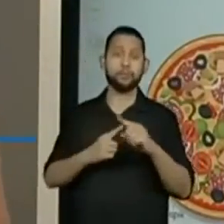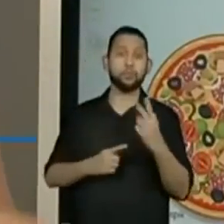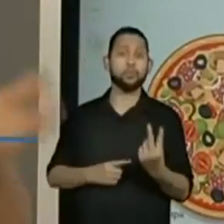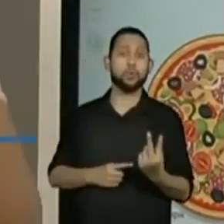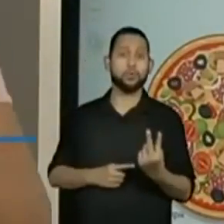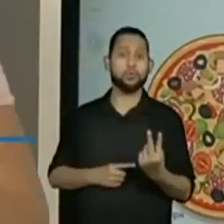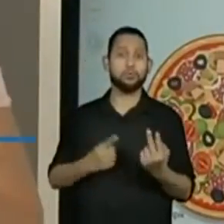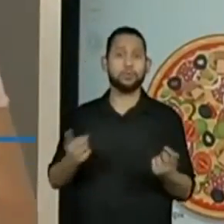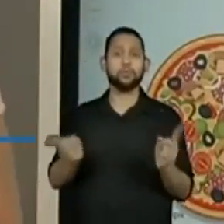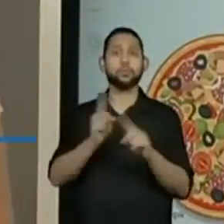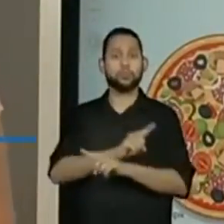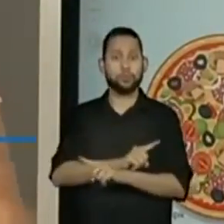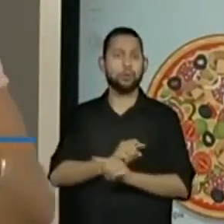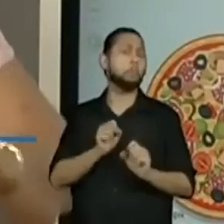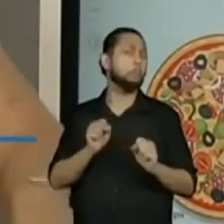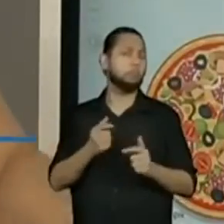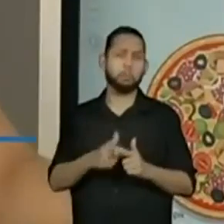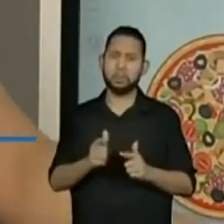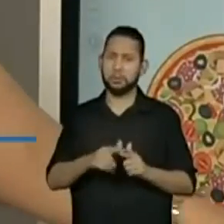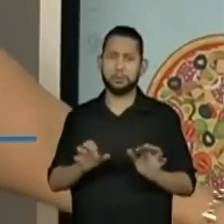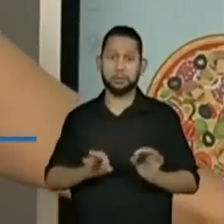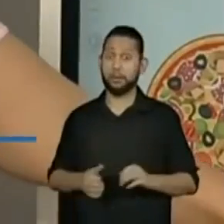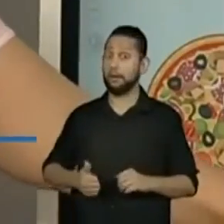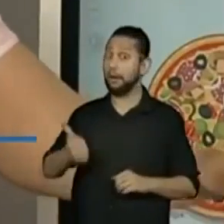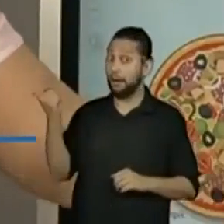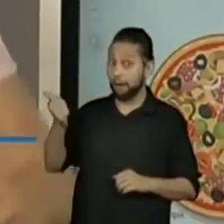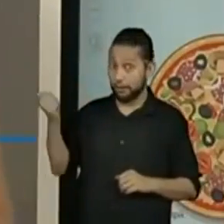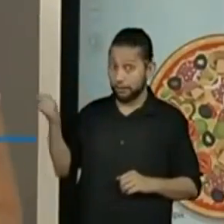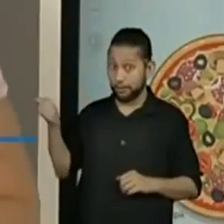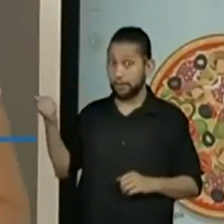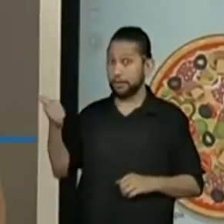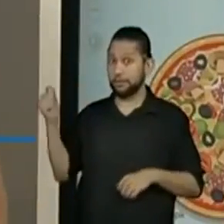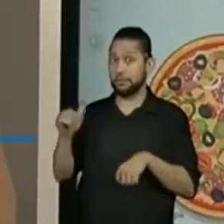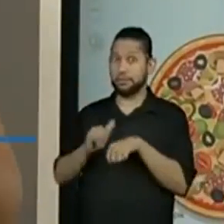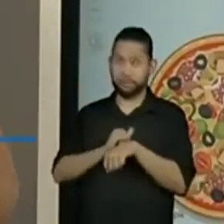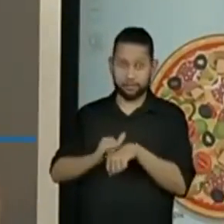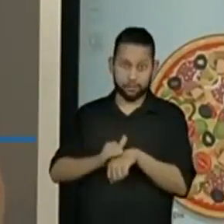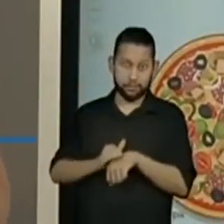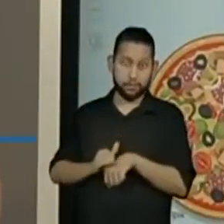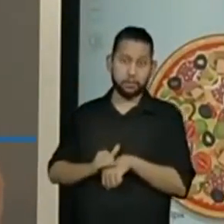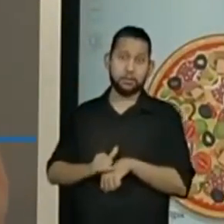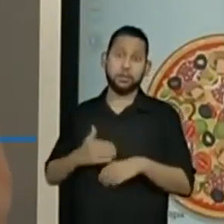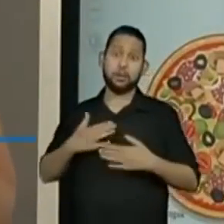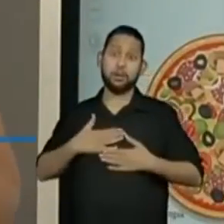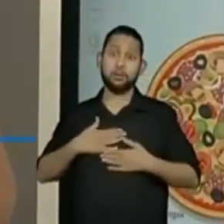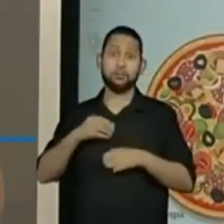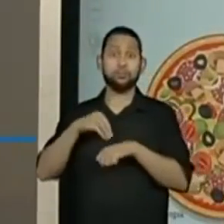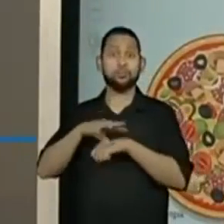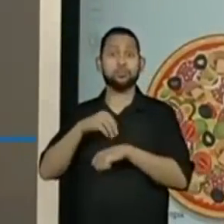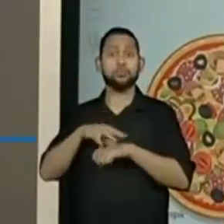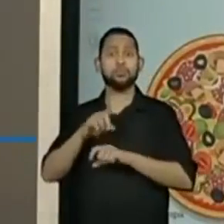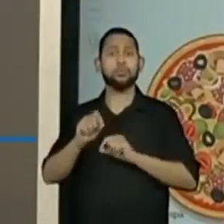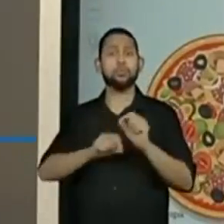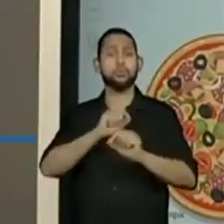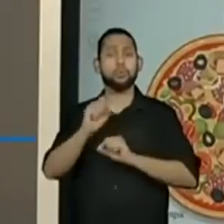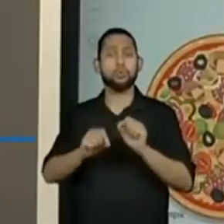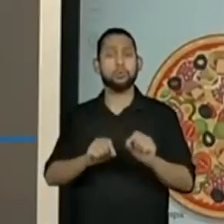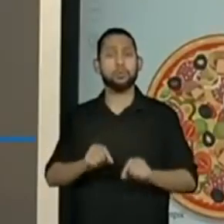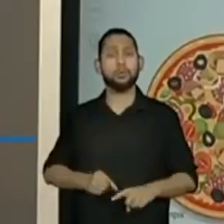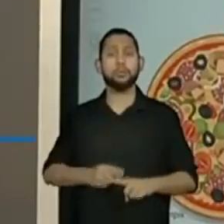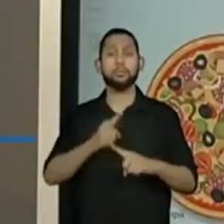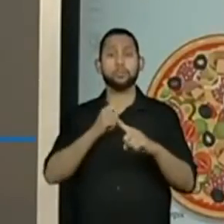dois tá bom ela fez o inverso mas aqui utilizando essa estratégia a minha sugestão é que a gente